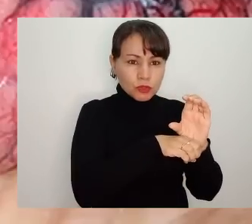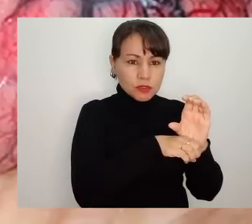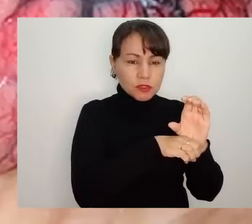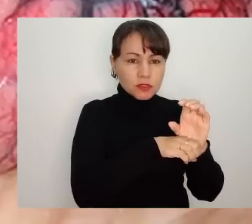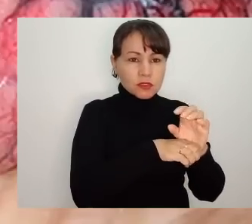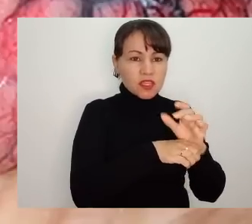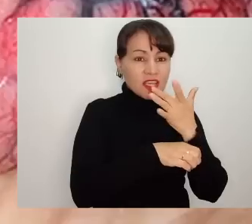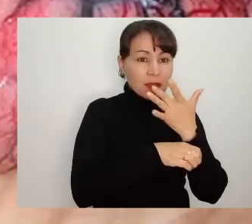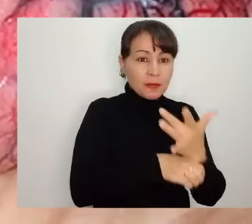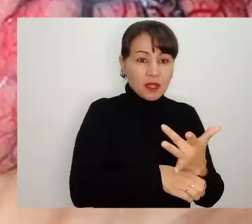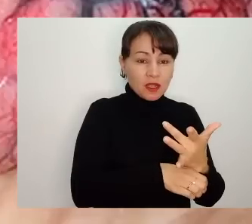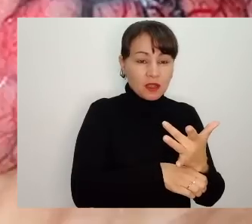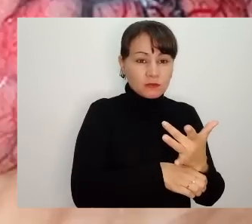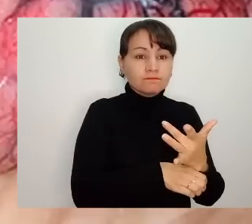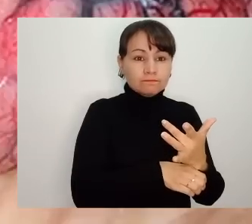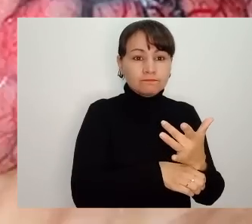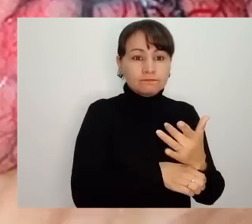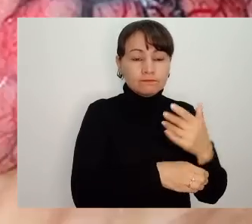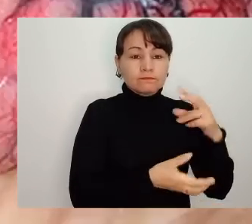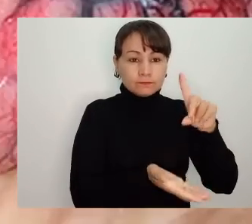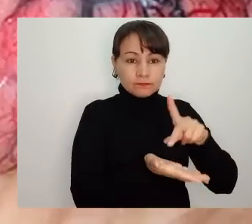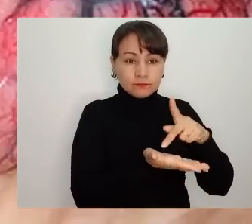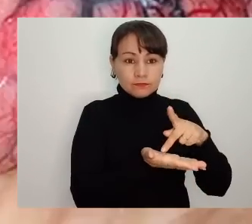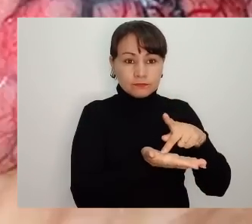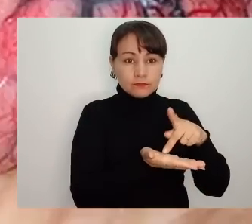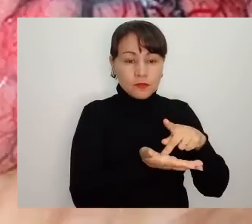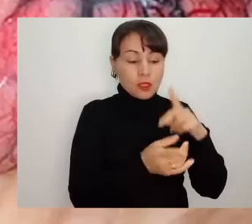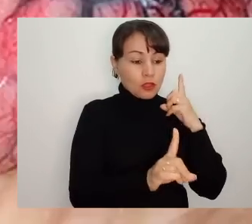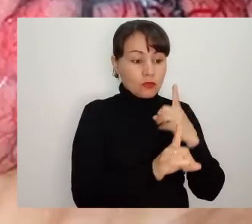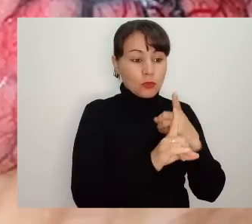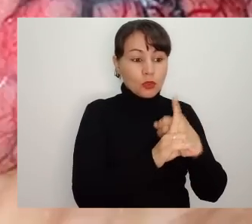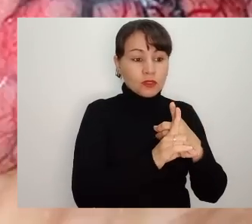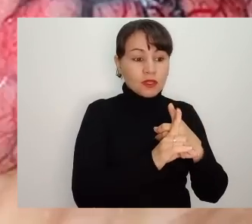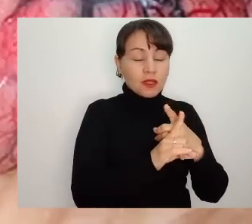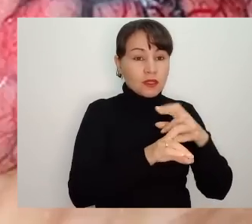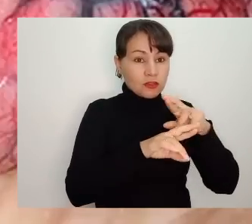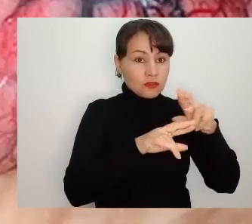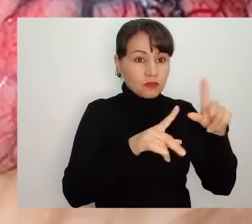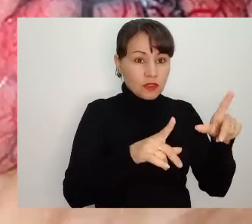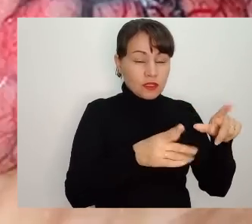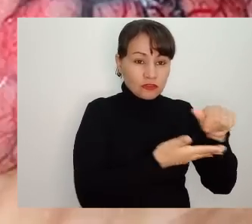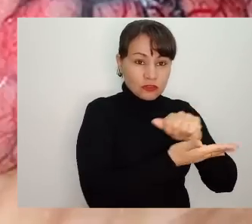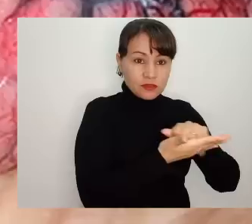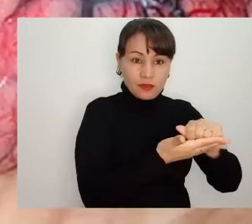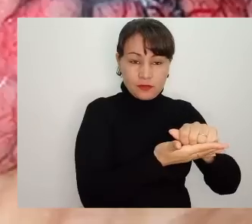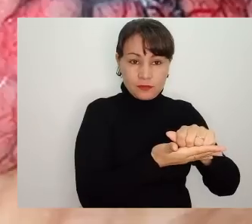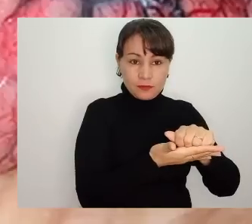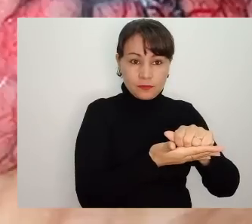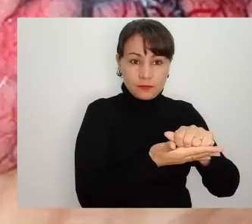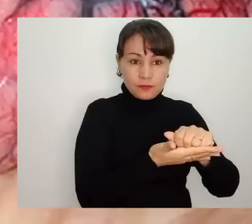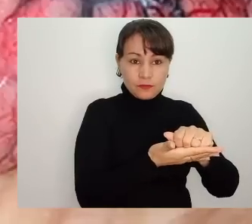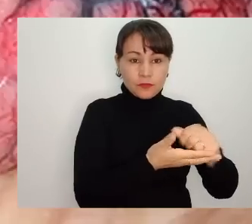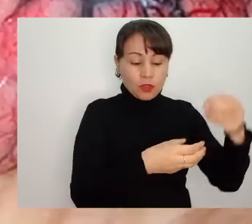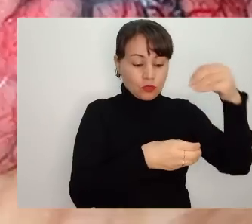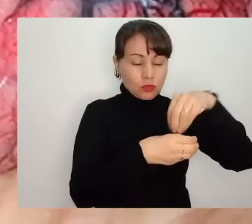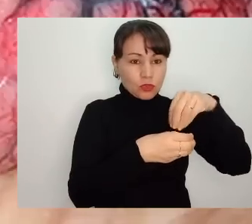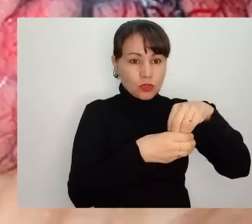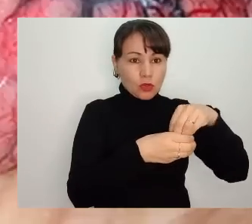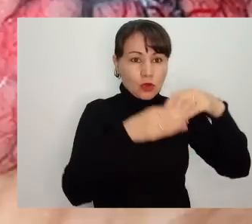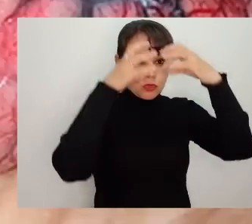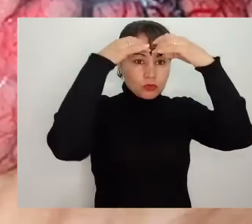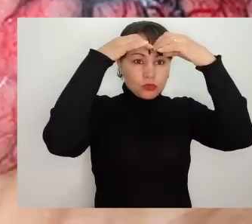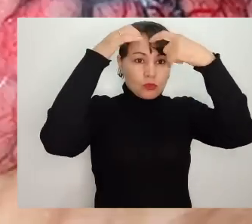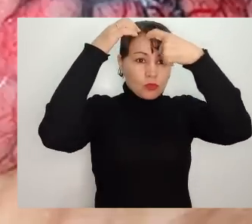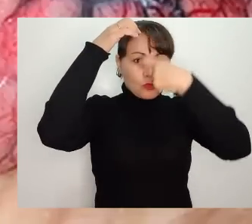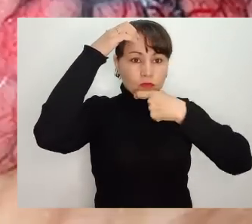cinzenta e a substância branca. Então, nós vamos encontrar isso em várias camadas no interior